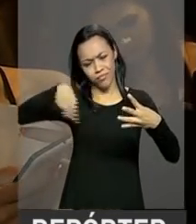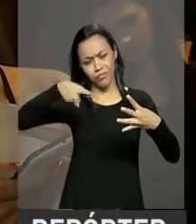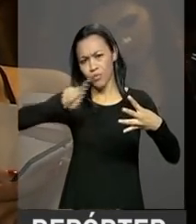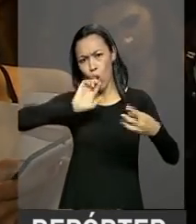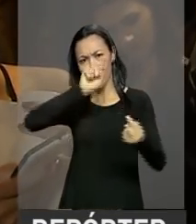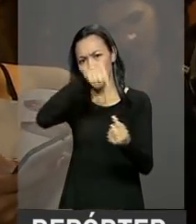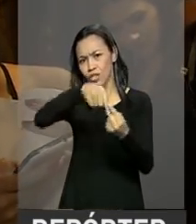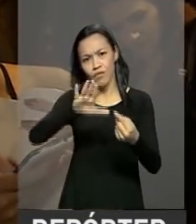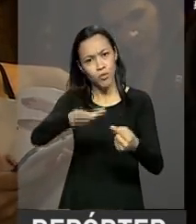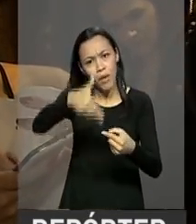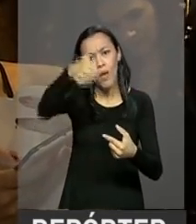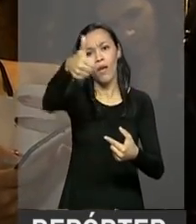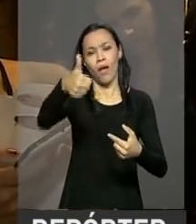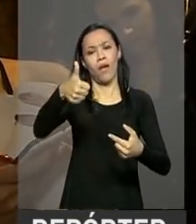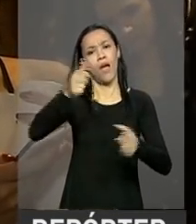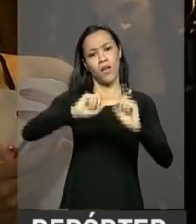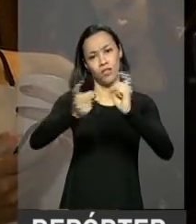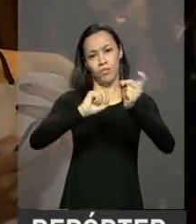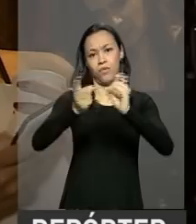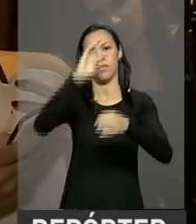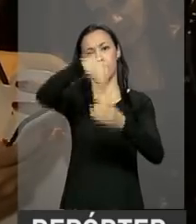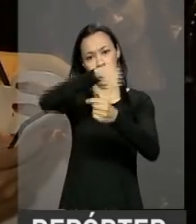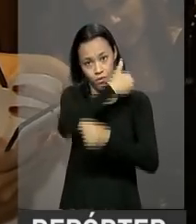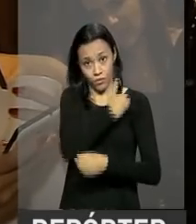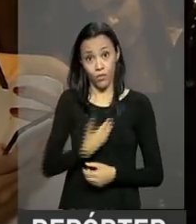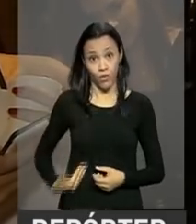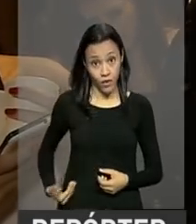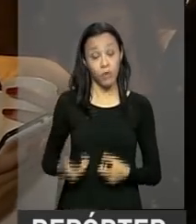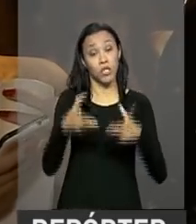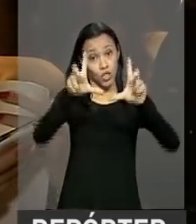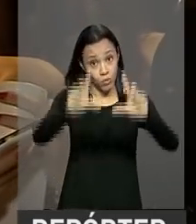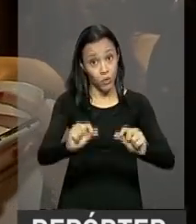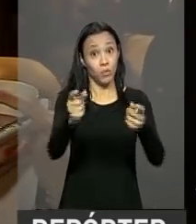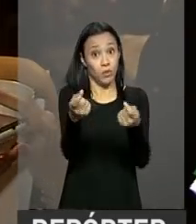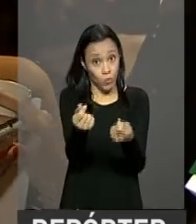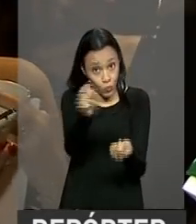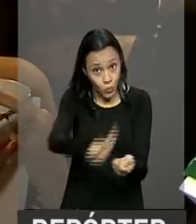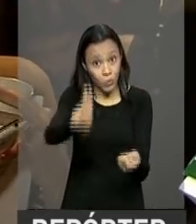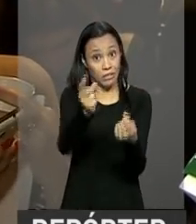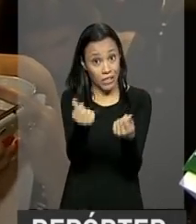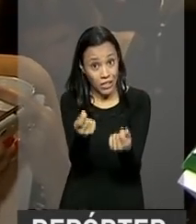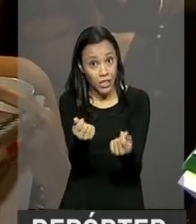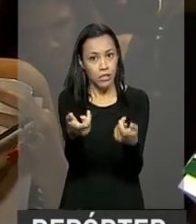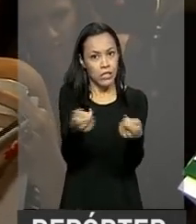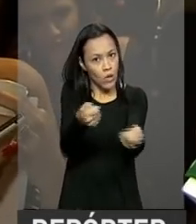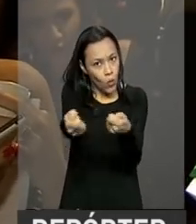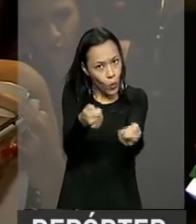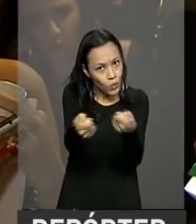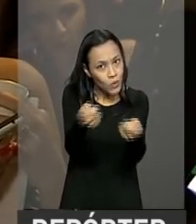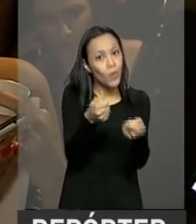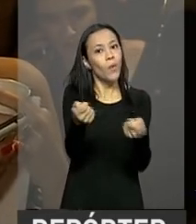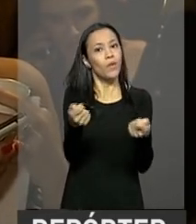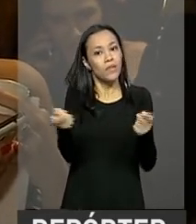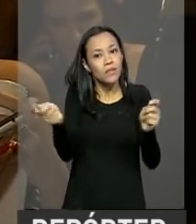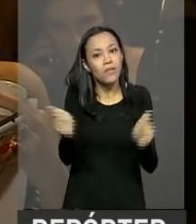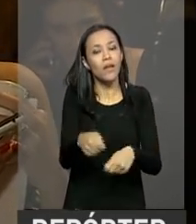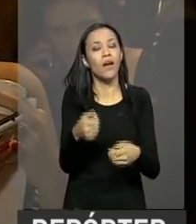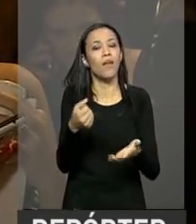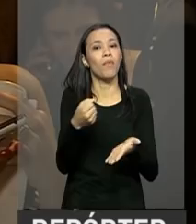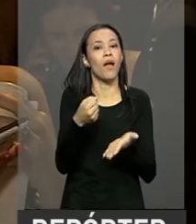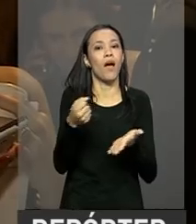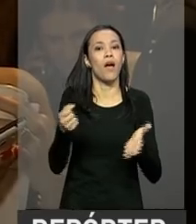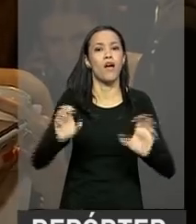melhor atuação da máquina pública, poupando recursos, fazendo um equilíbrio fiscal e tendo condições de contribuir